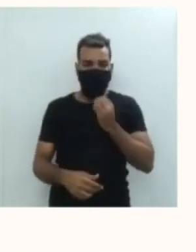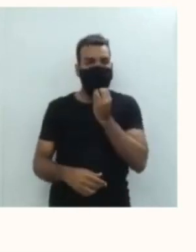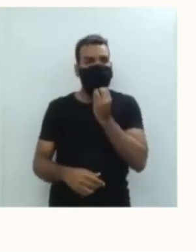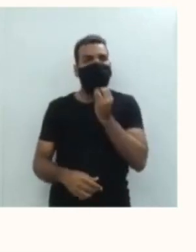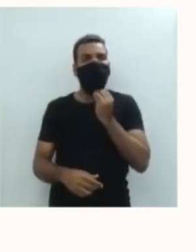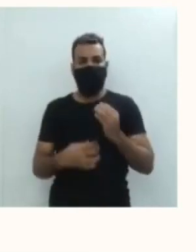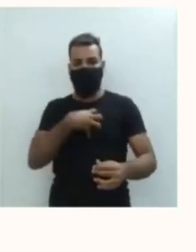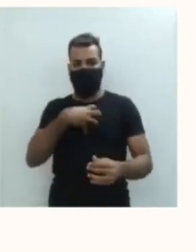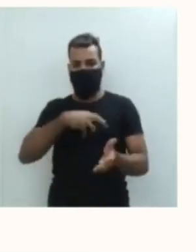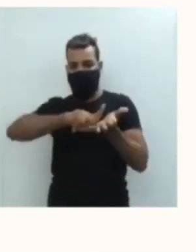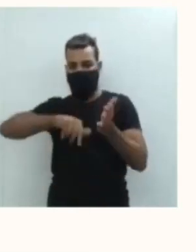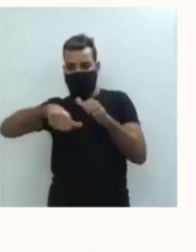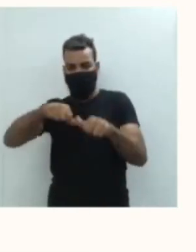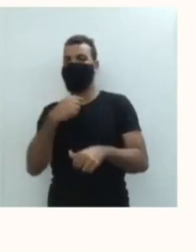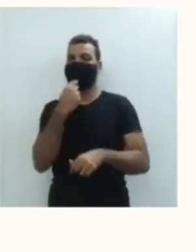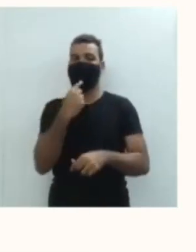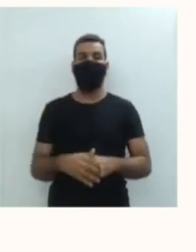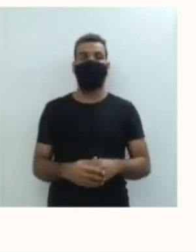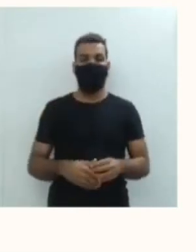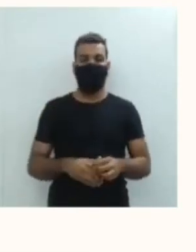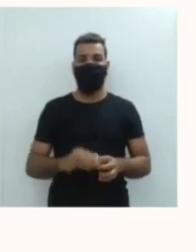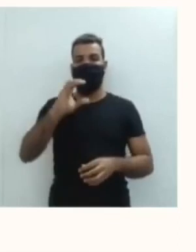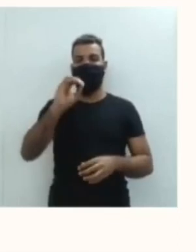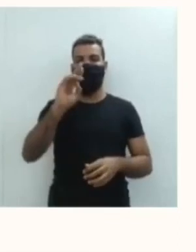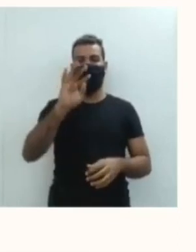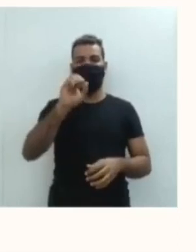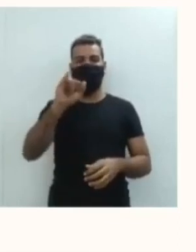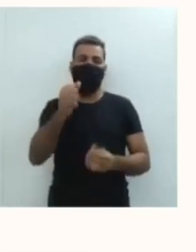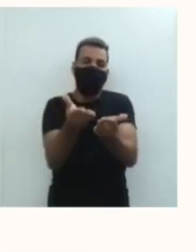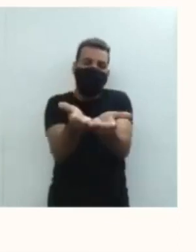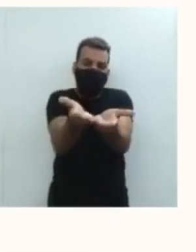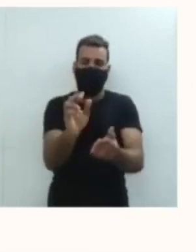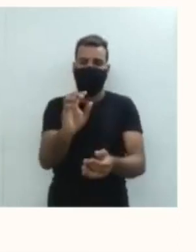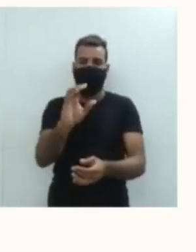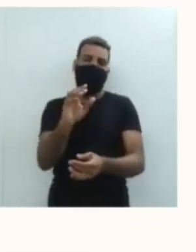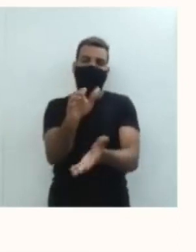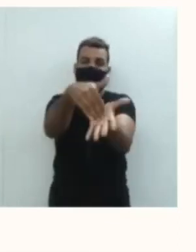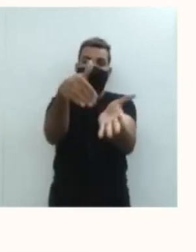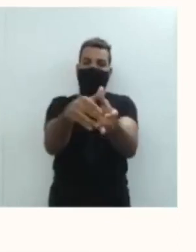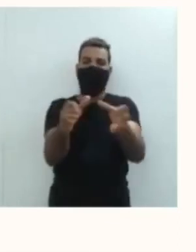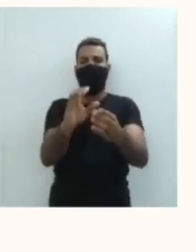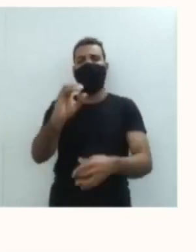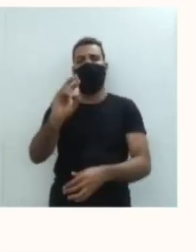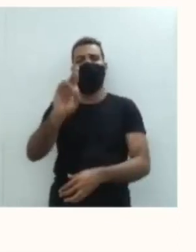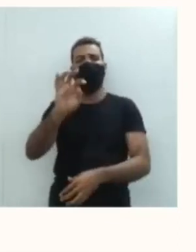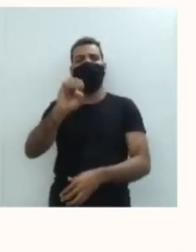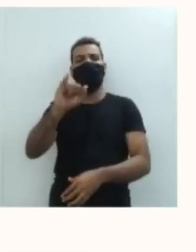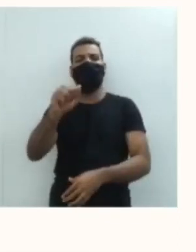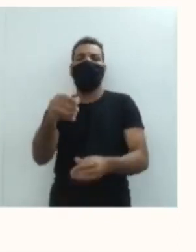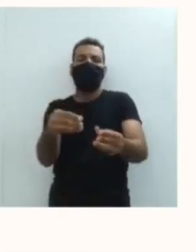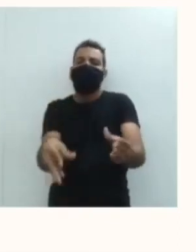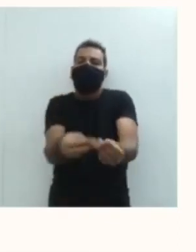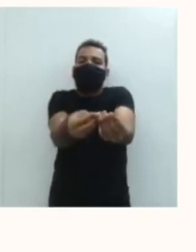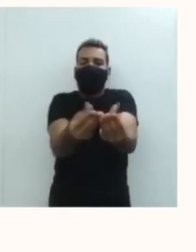Aqui nós temos um exemplo da nossa classe cortesia que é um tipo de classe final nós temos a nossa classe